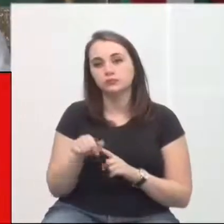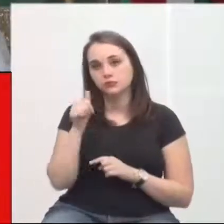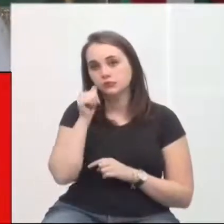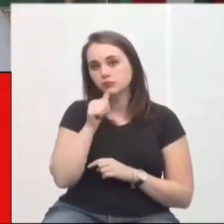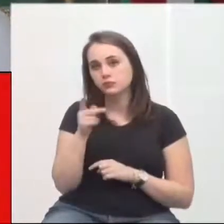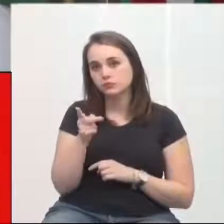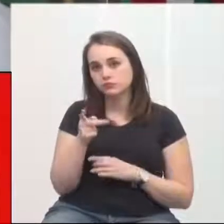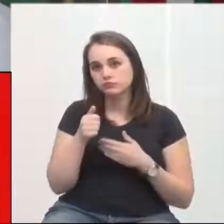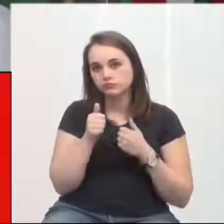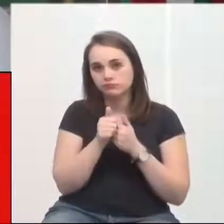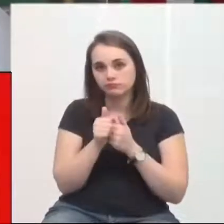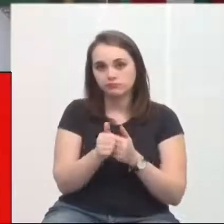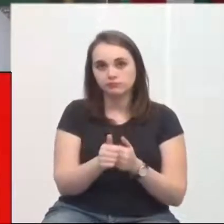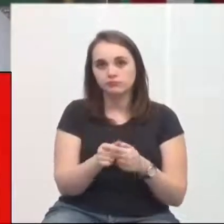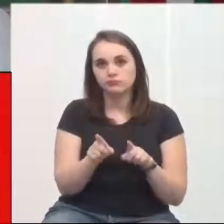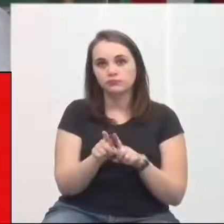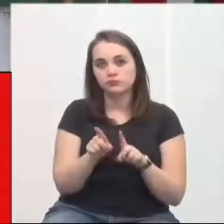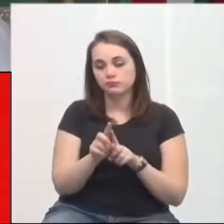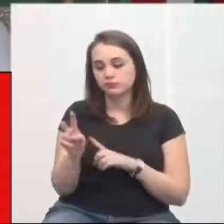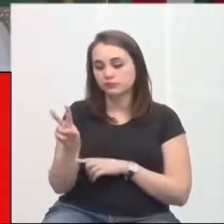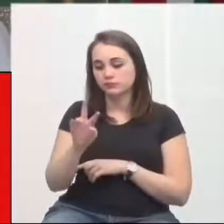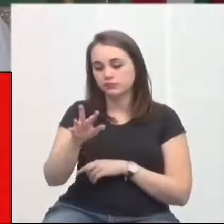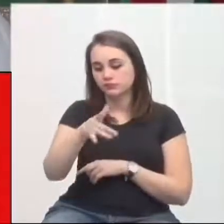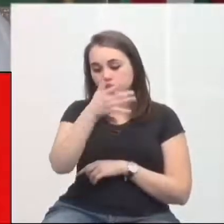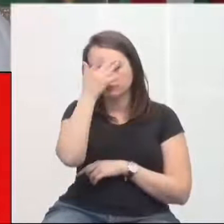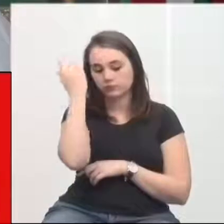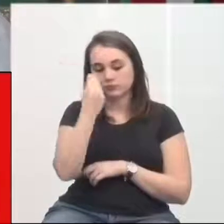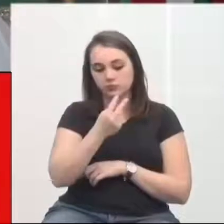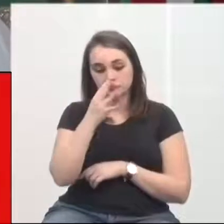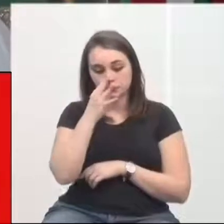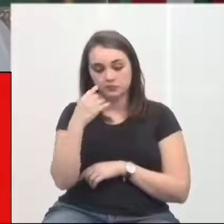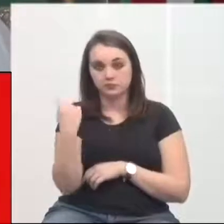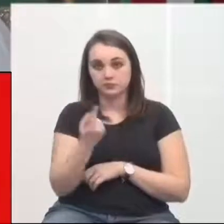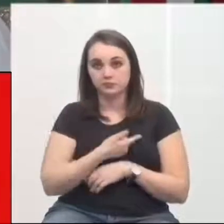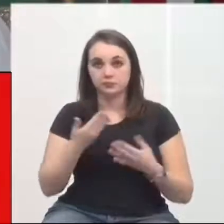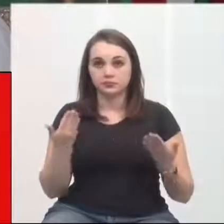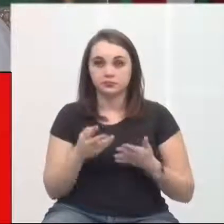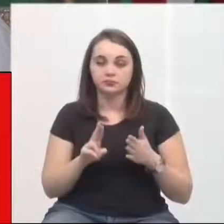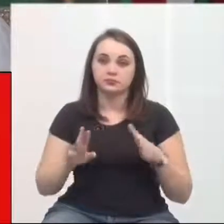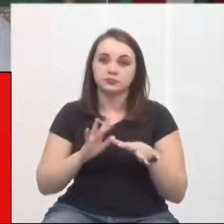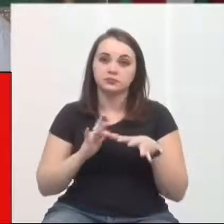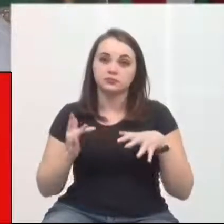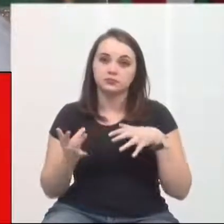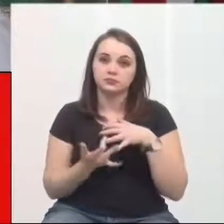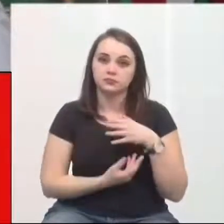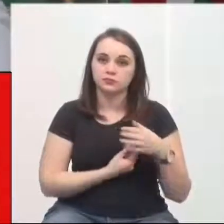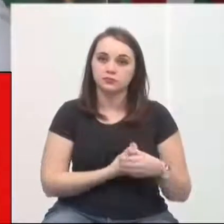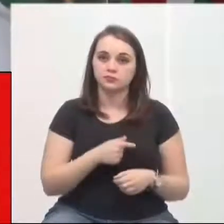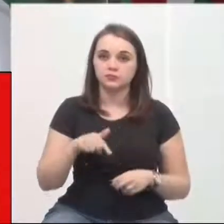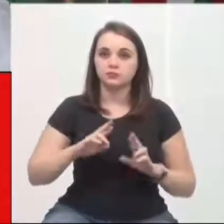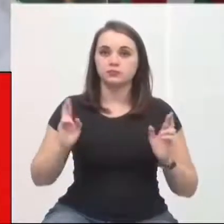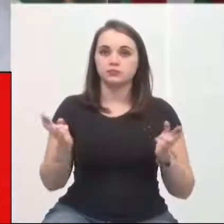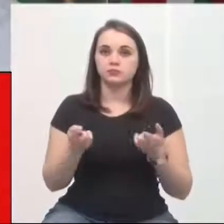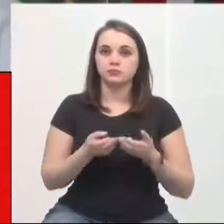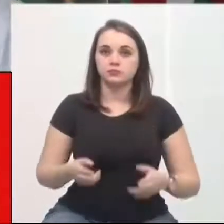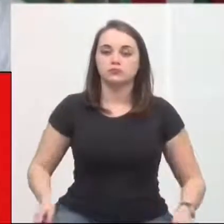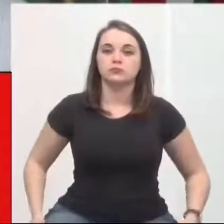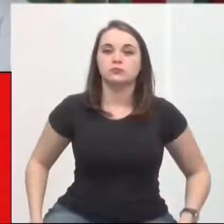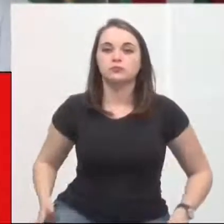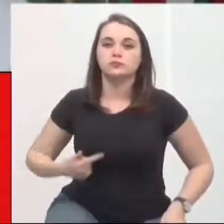Natália, aos vereadores, ao público que nos assiste através das redes sociais e aqui no plenário. Eu